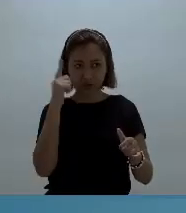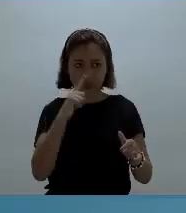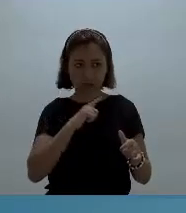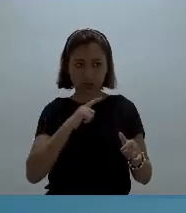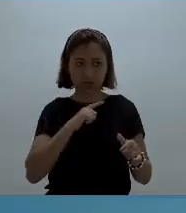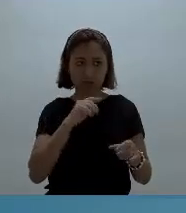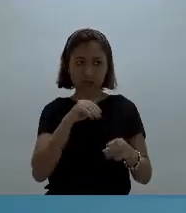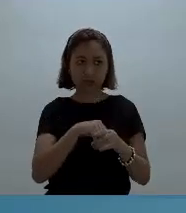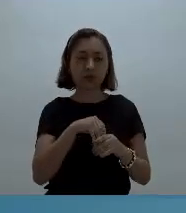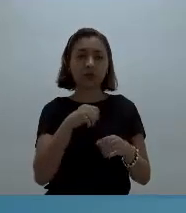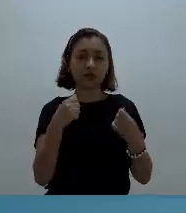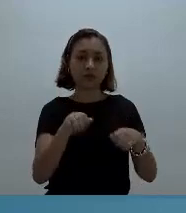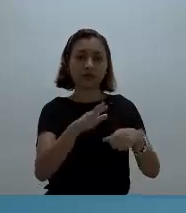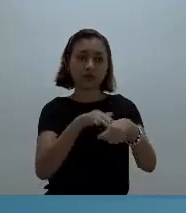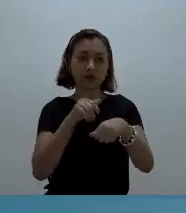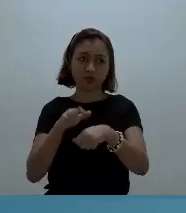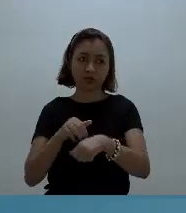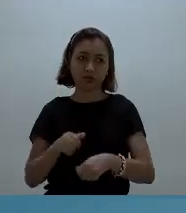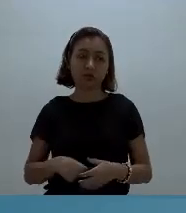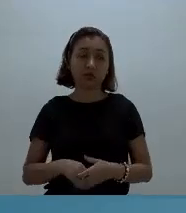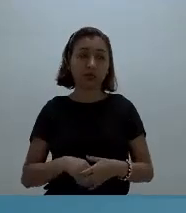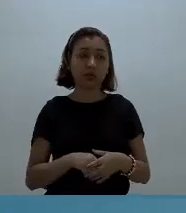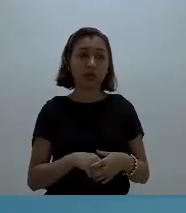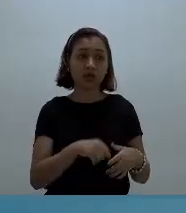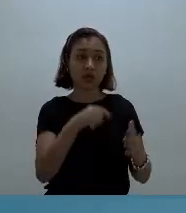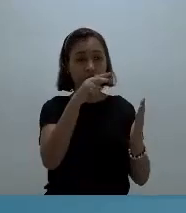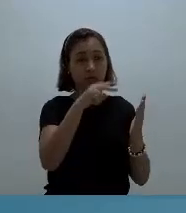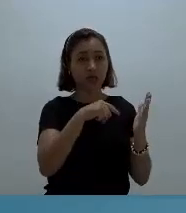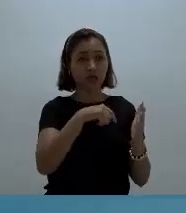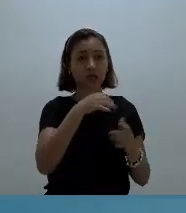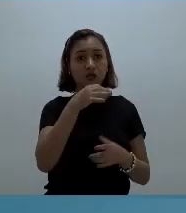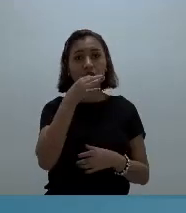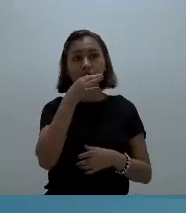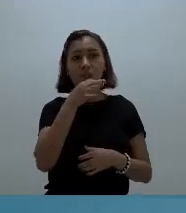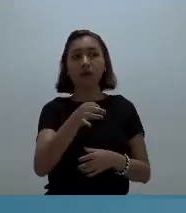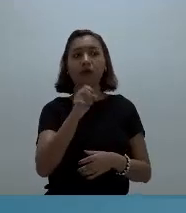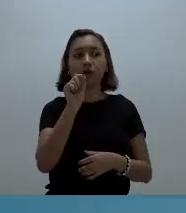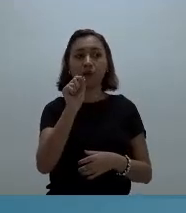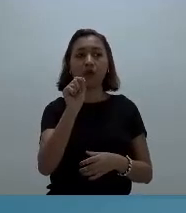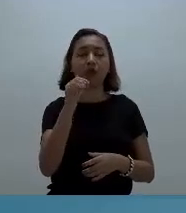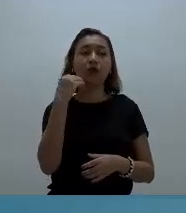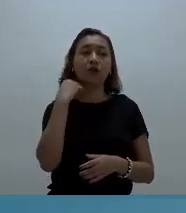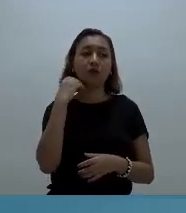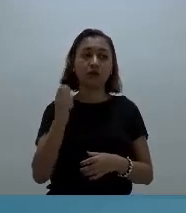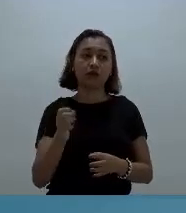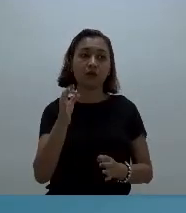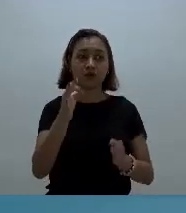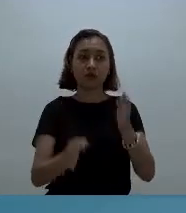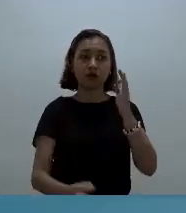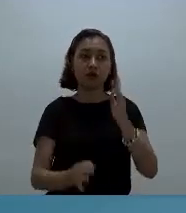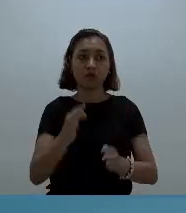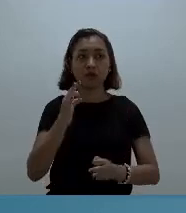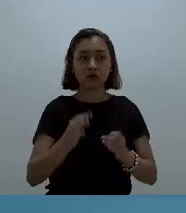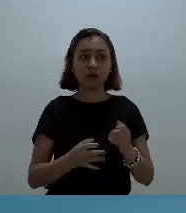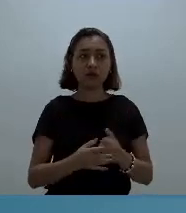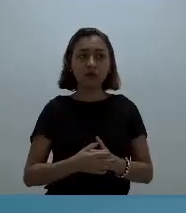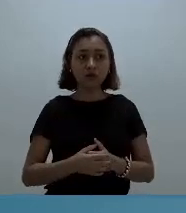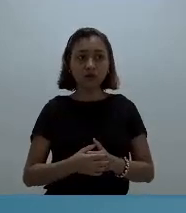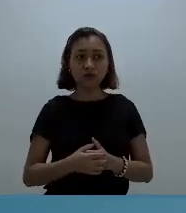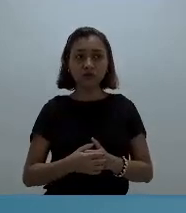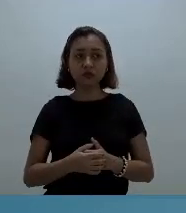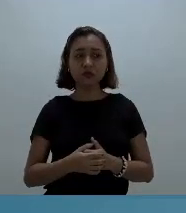da comissão sugeriu que o magistrado, não é o magistrado ou o seu defensor, um dos